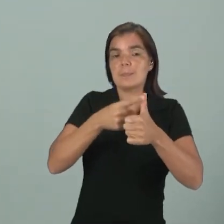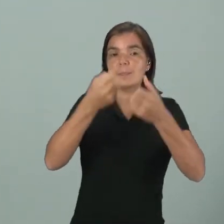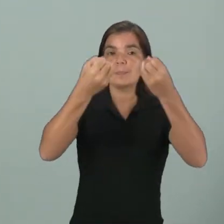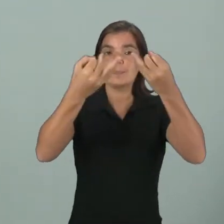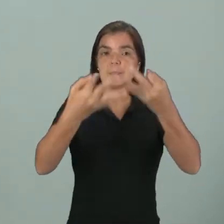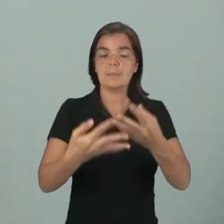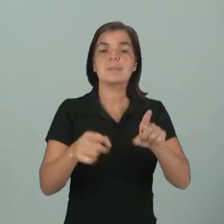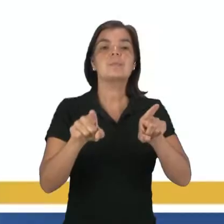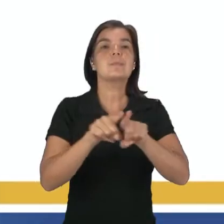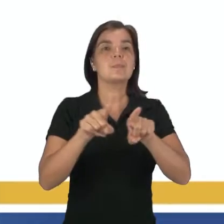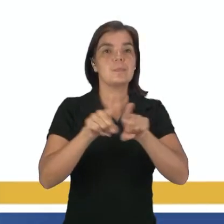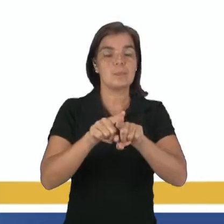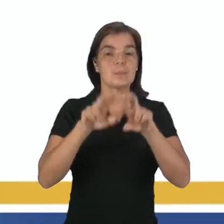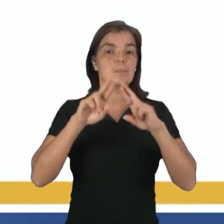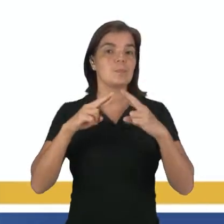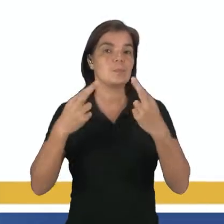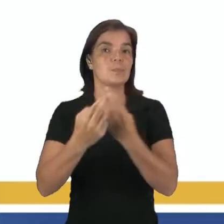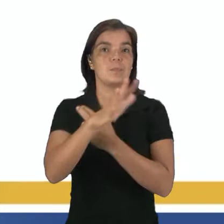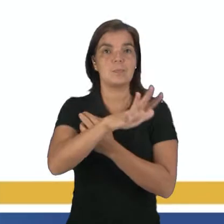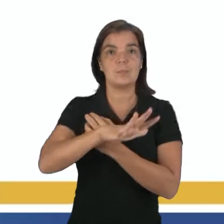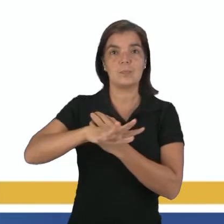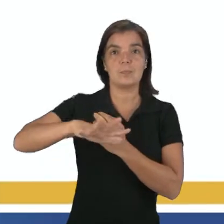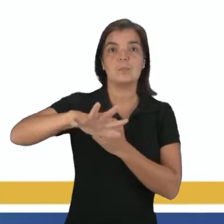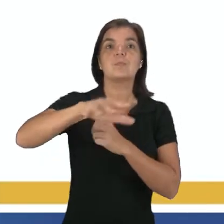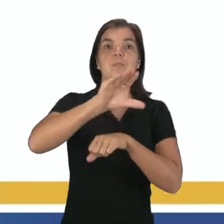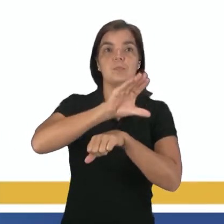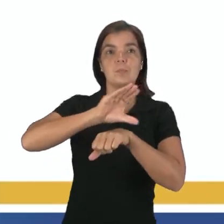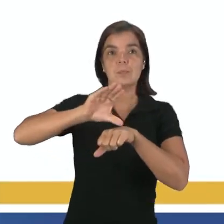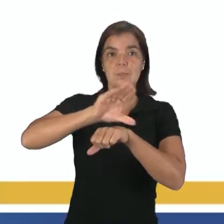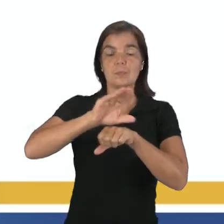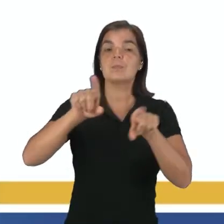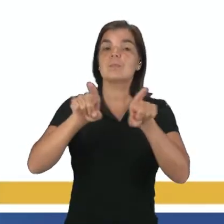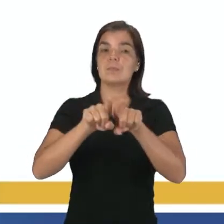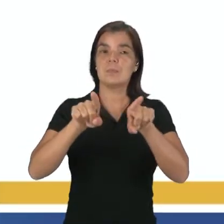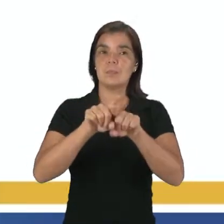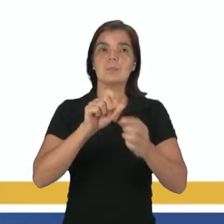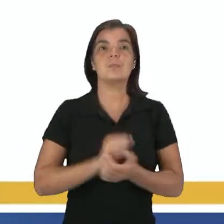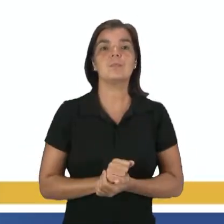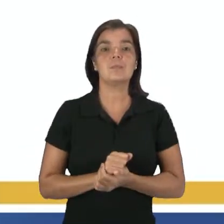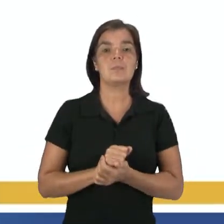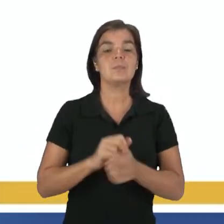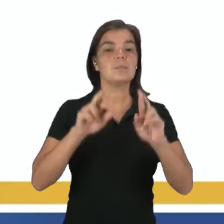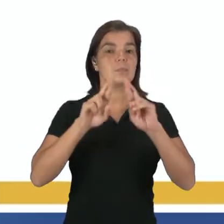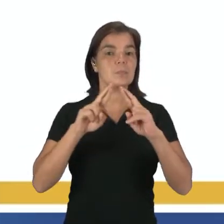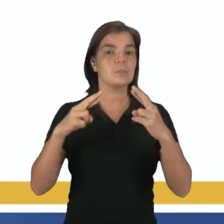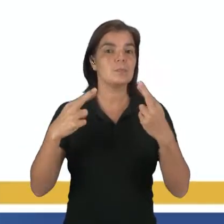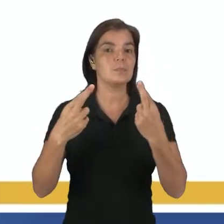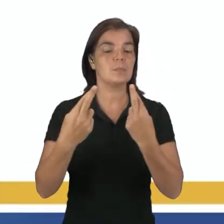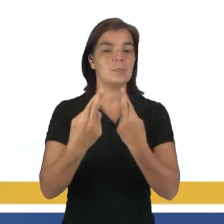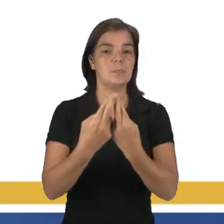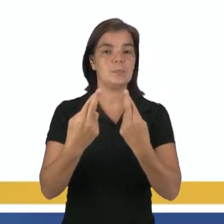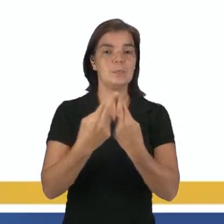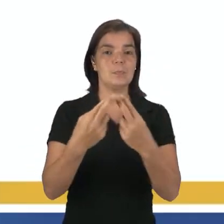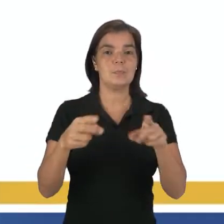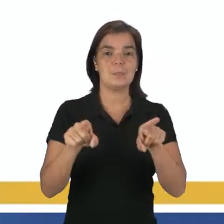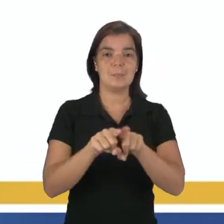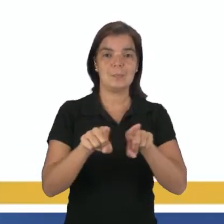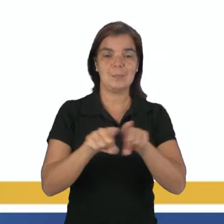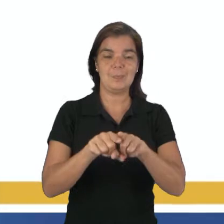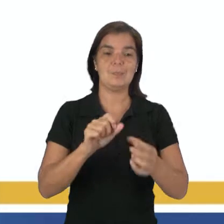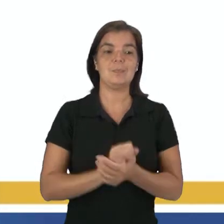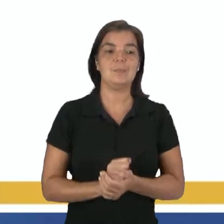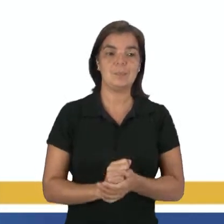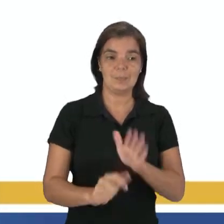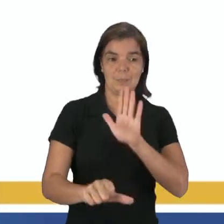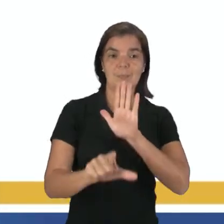nós temos aí Assembleia Nacional Constituinte e Assembleia Legislativa, que durou,